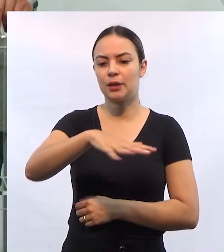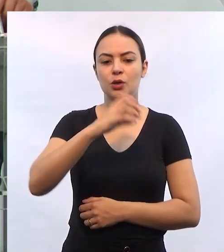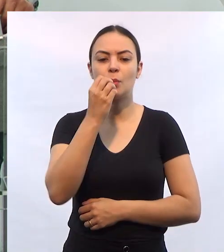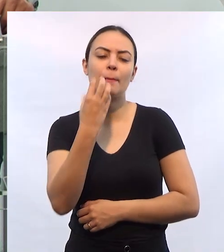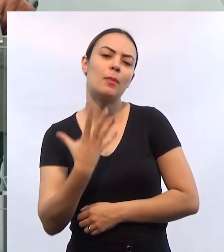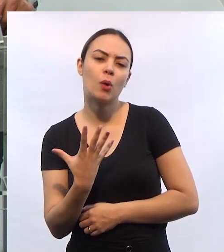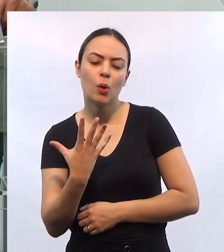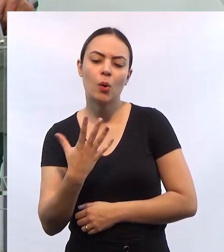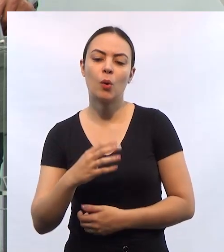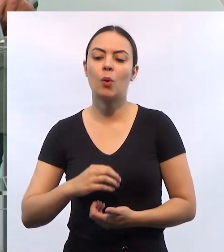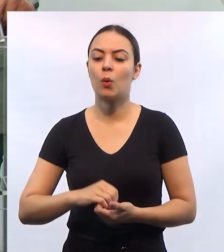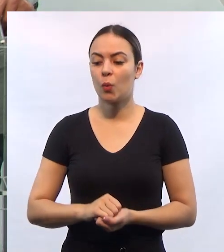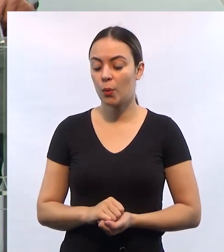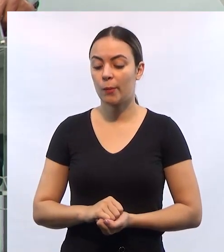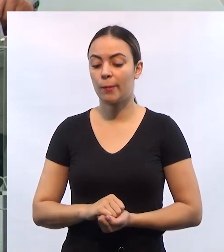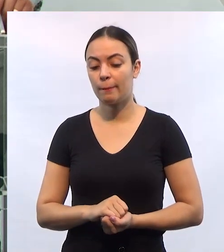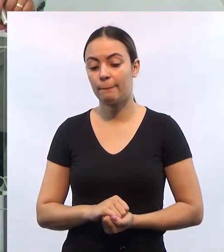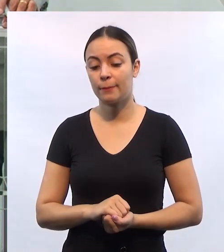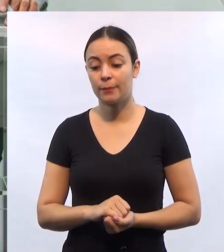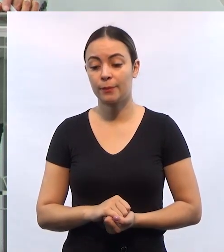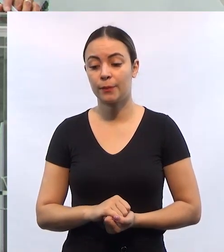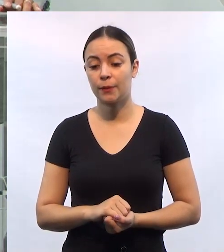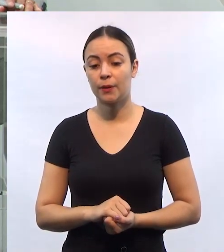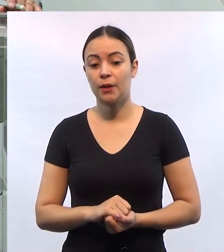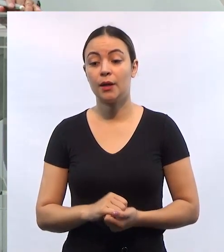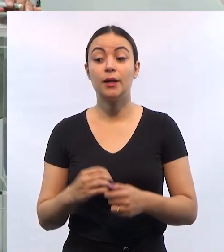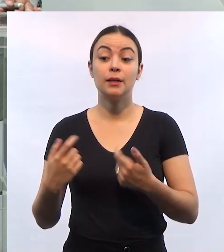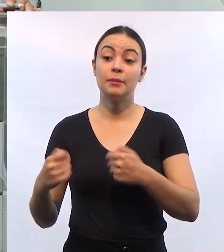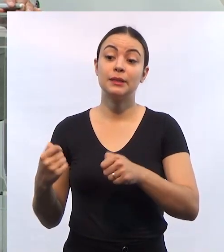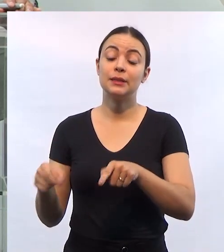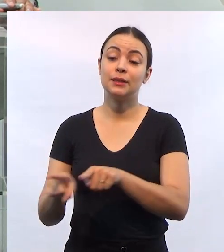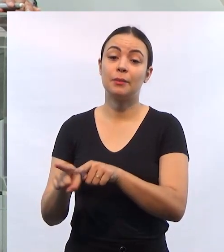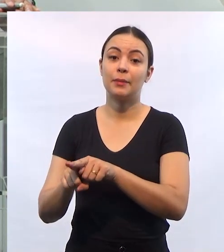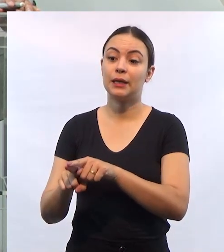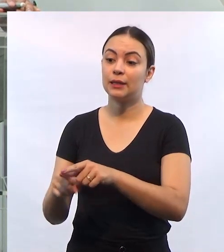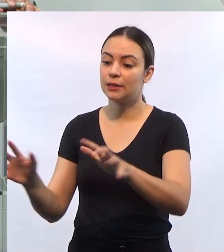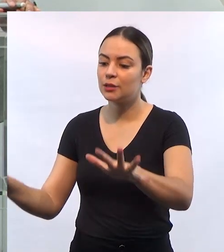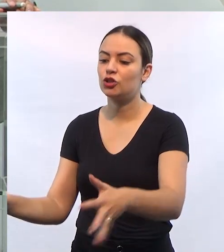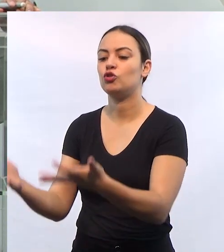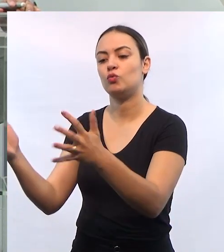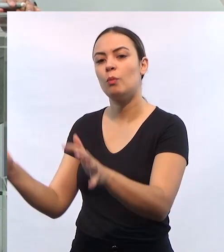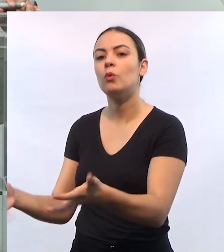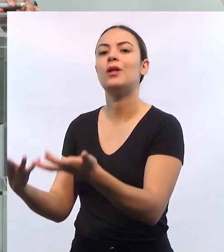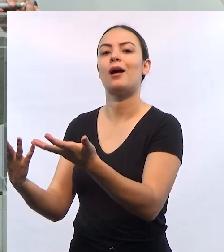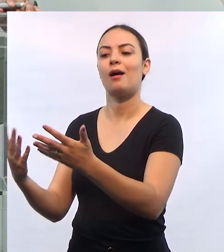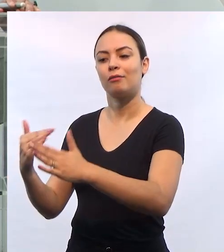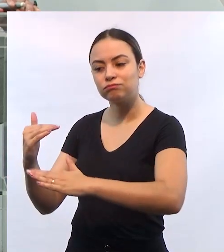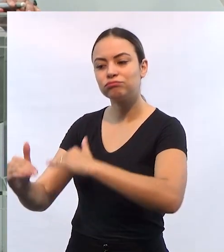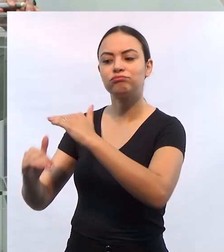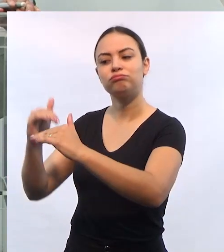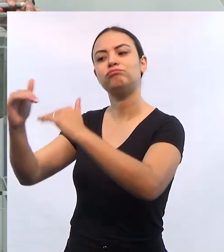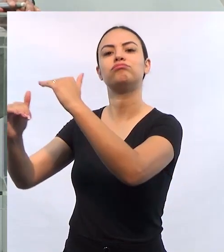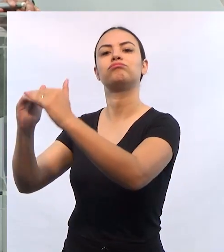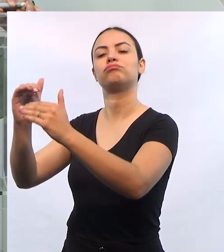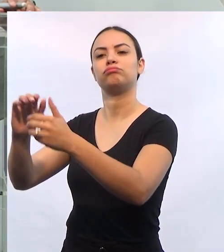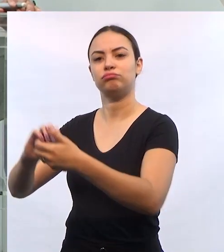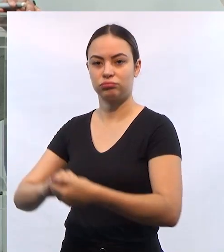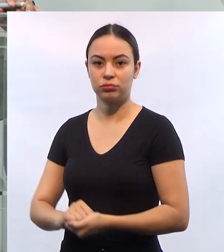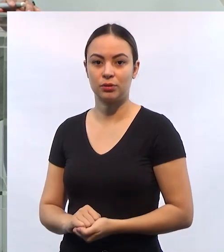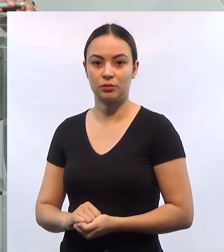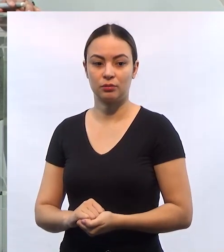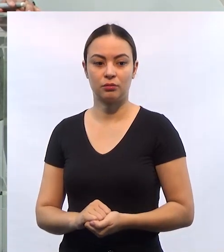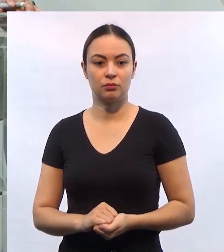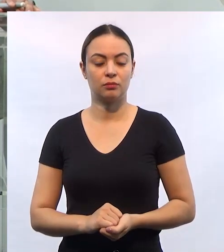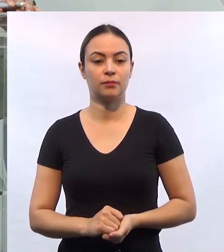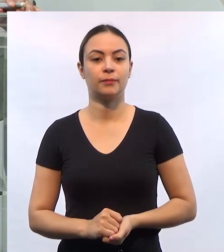num local legal, sejam reconhecidas, elas precisam ser desenvolvidas. O mercado cobra